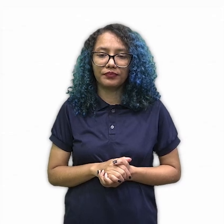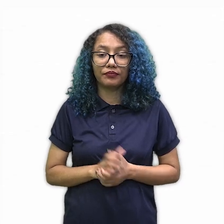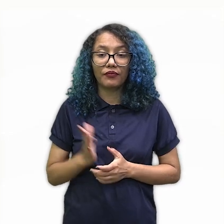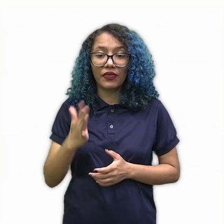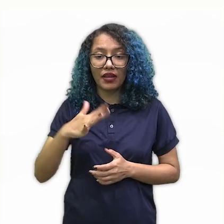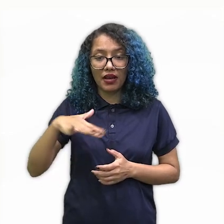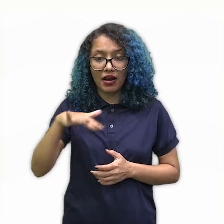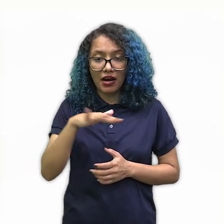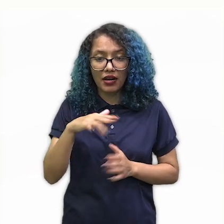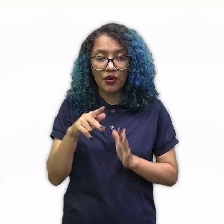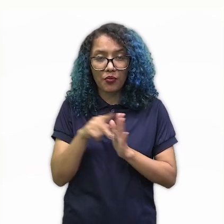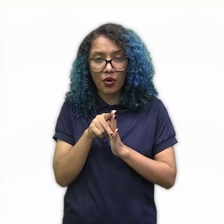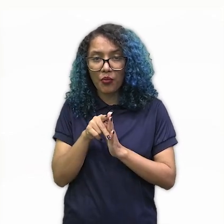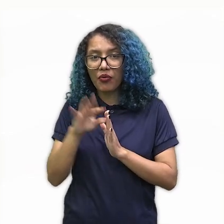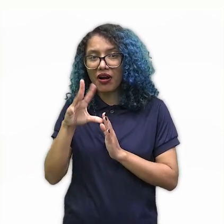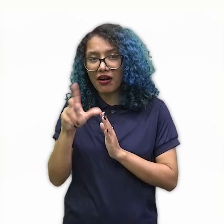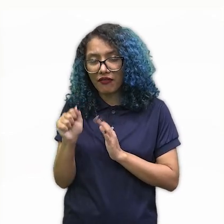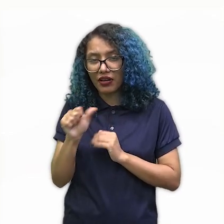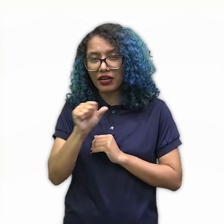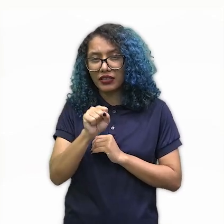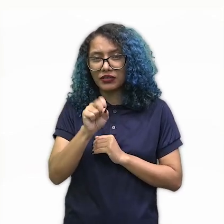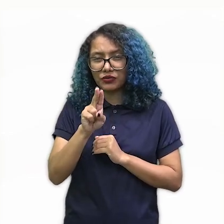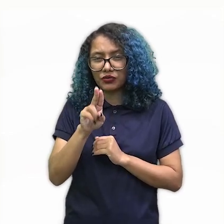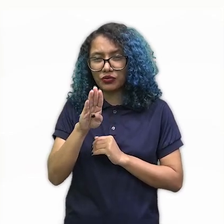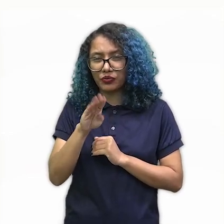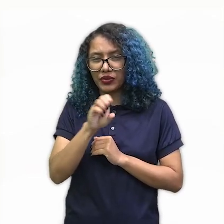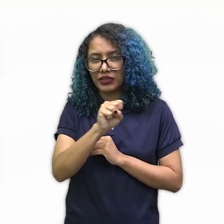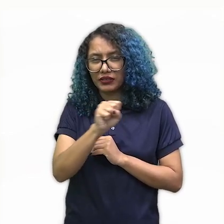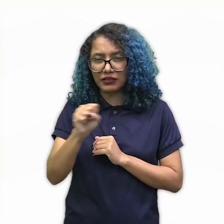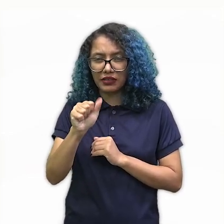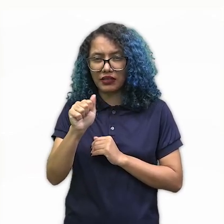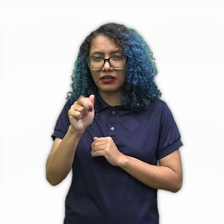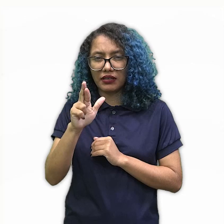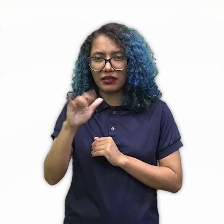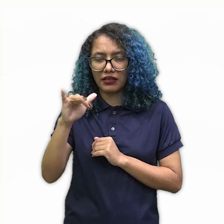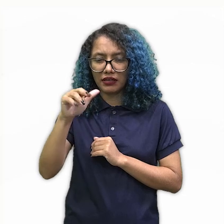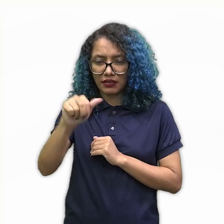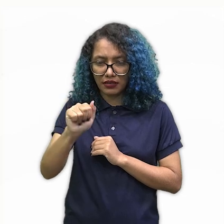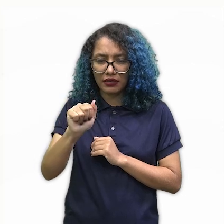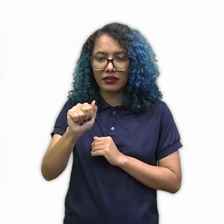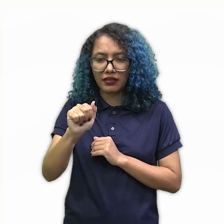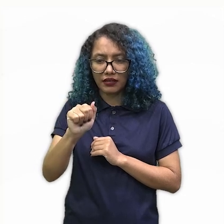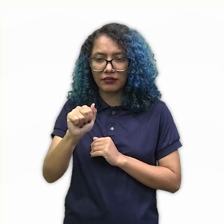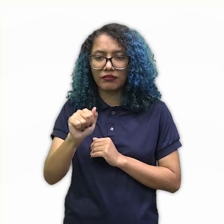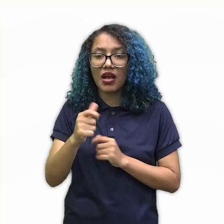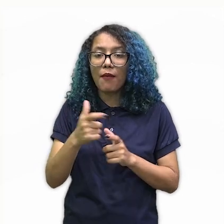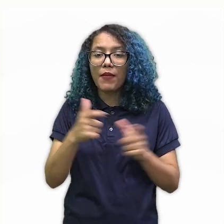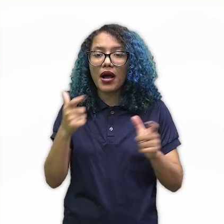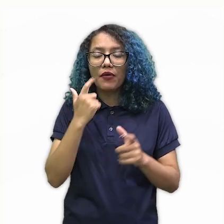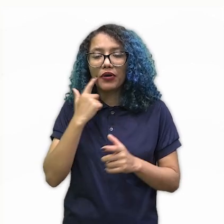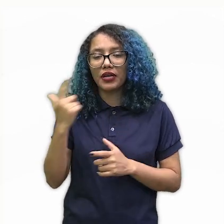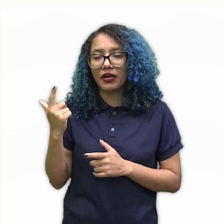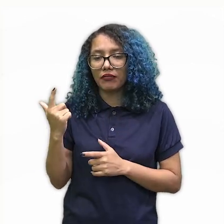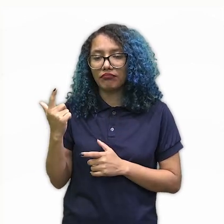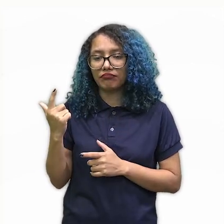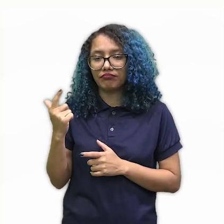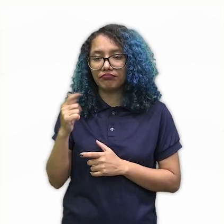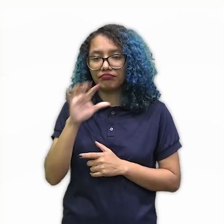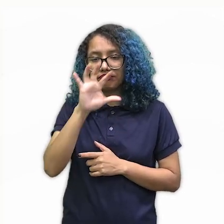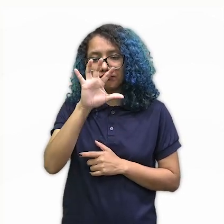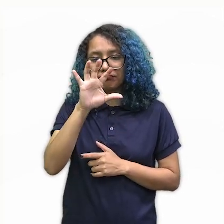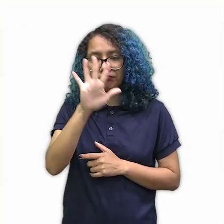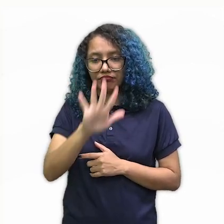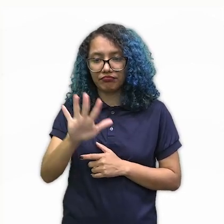a África subsaariana e que acaba prevalecendo em grande quantidade, próximo